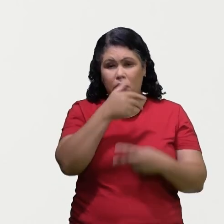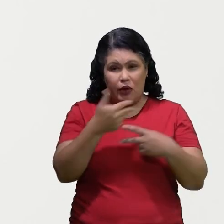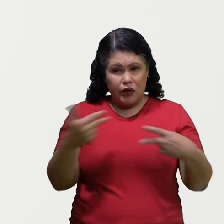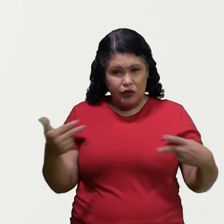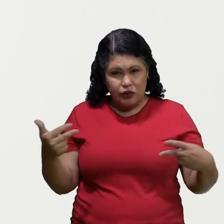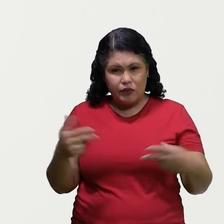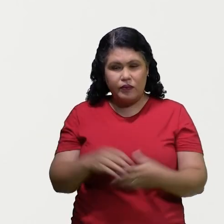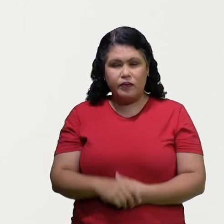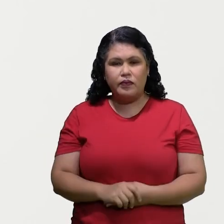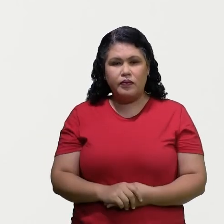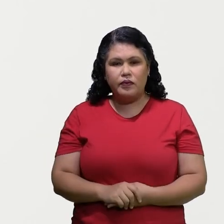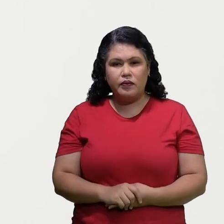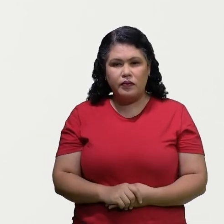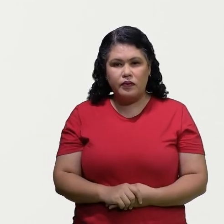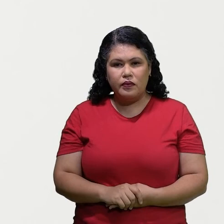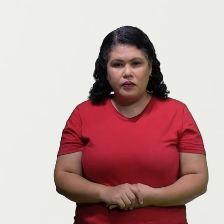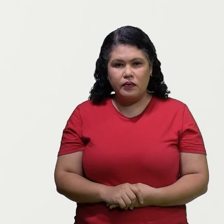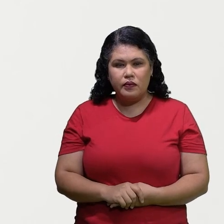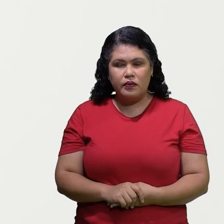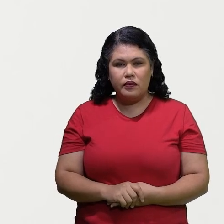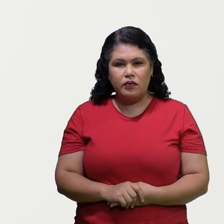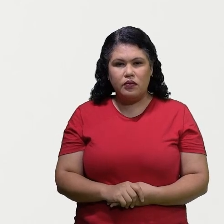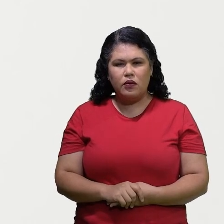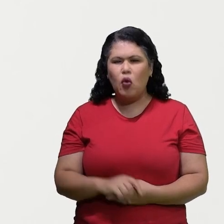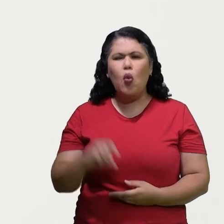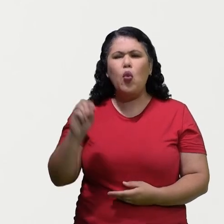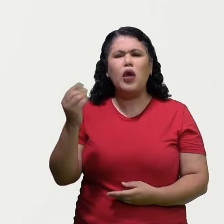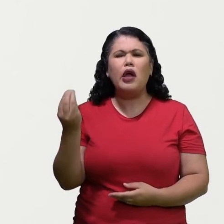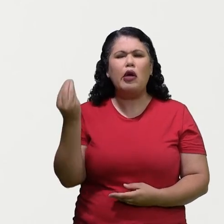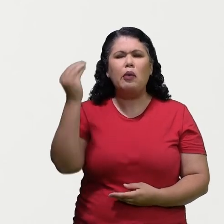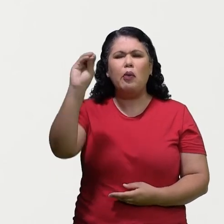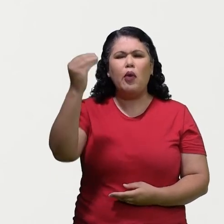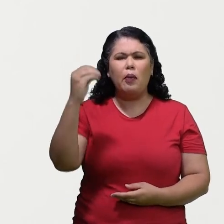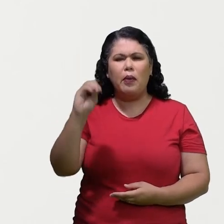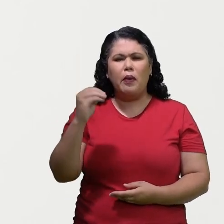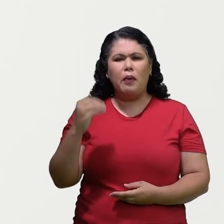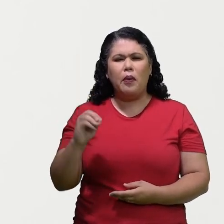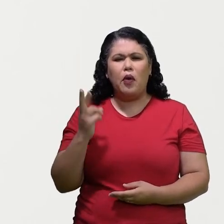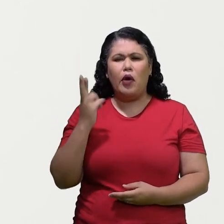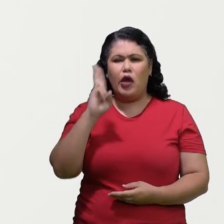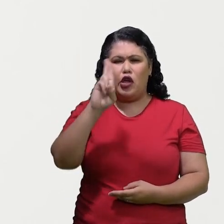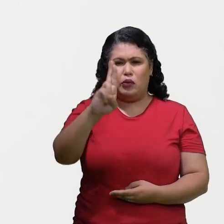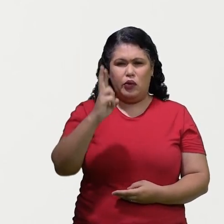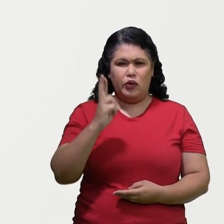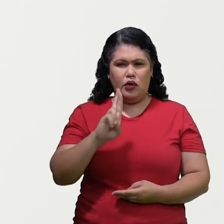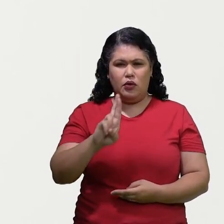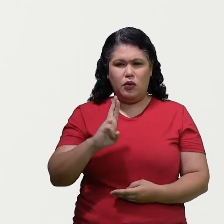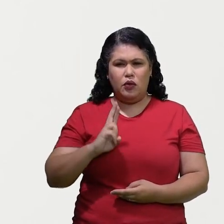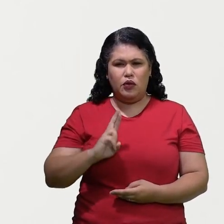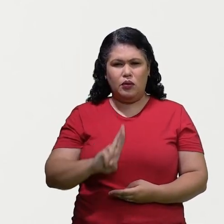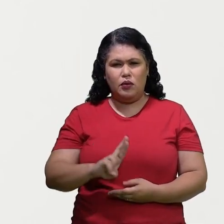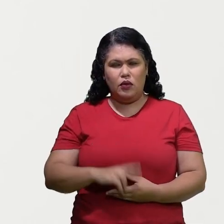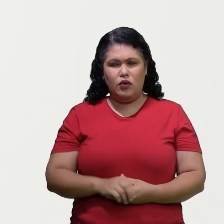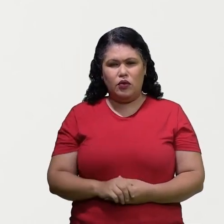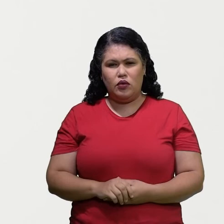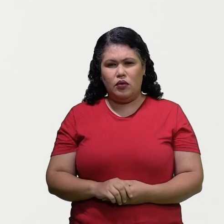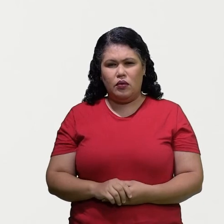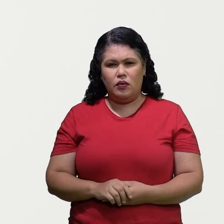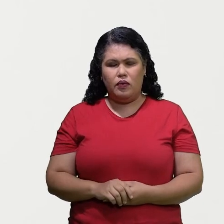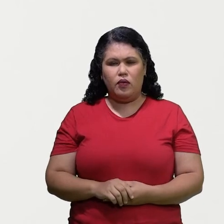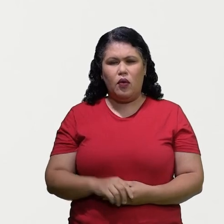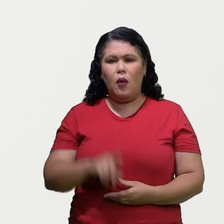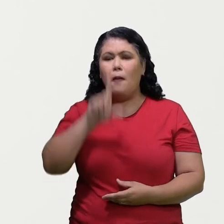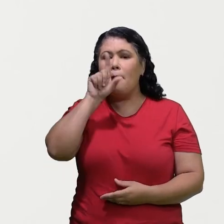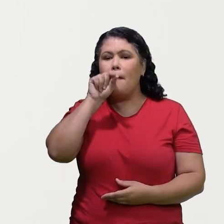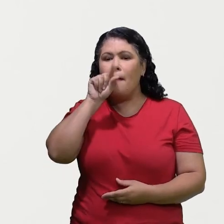lá. O que vocês colocaram como resposta para a questão do animal